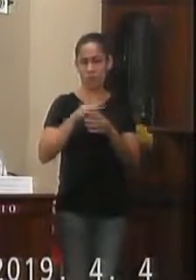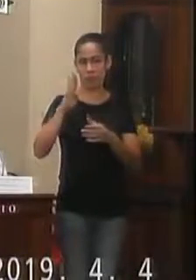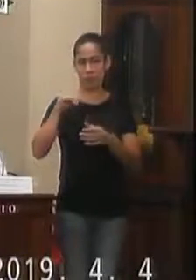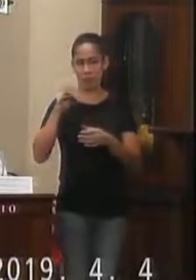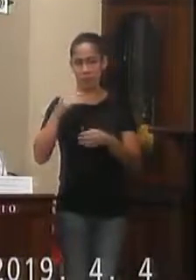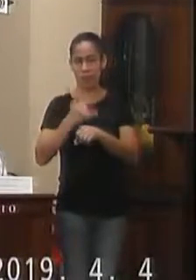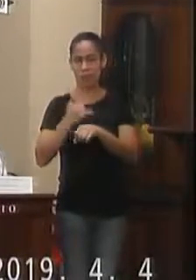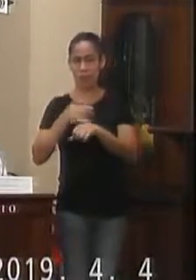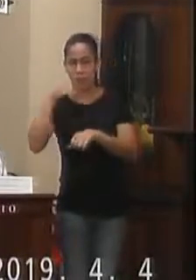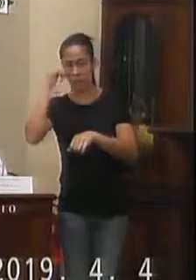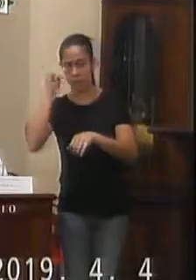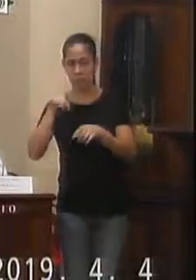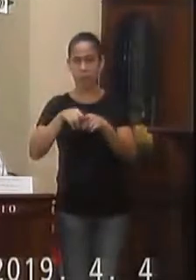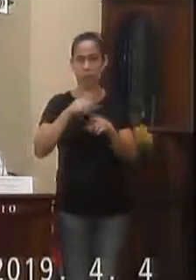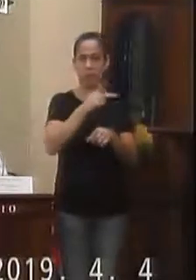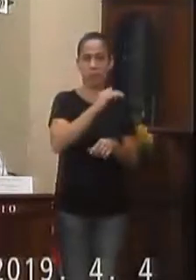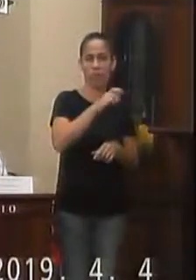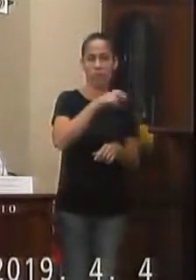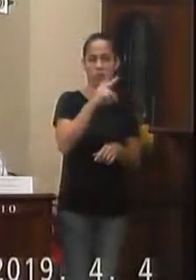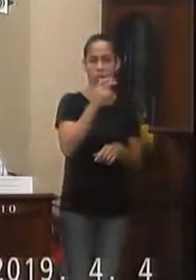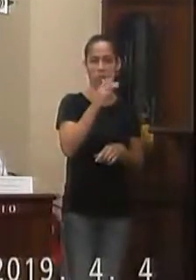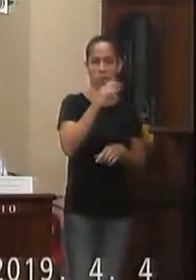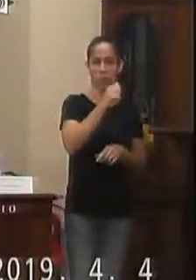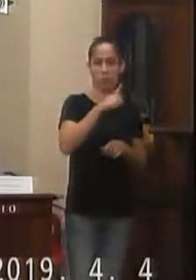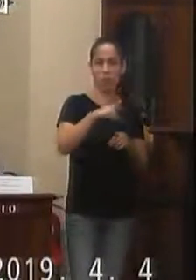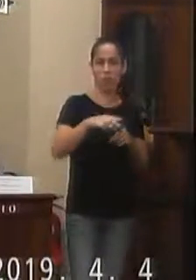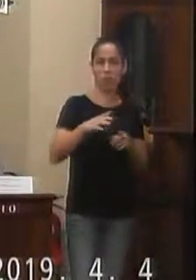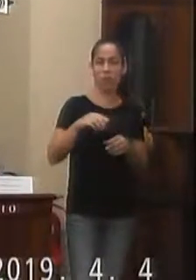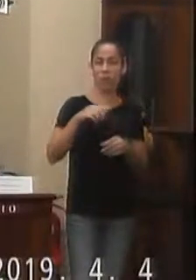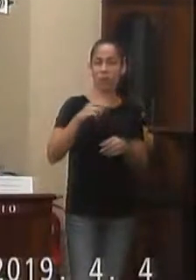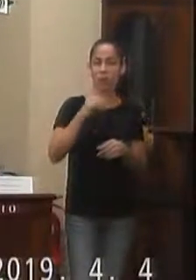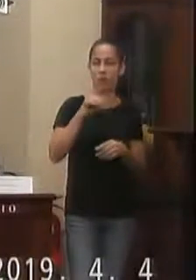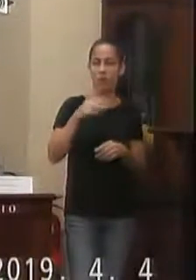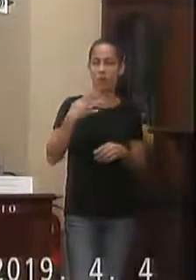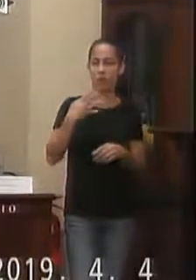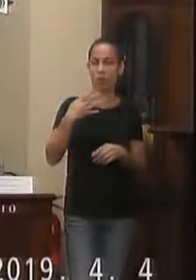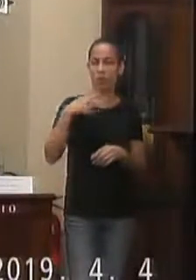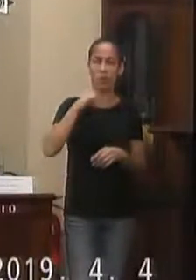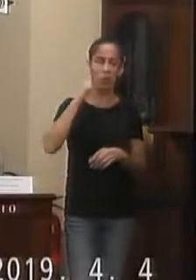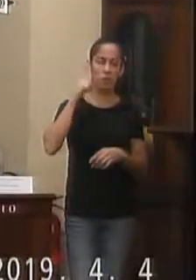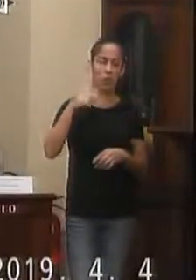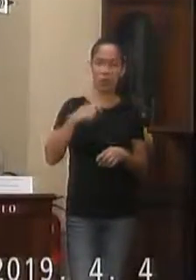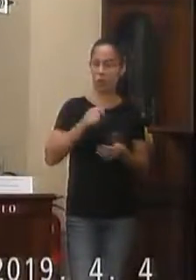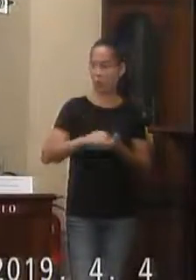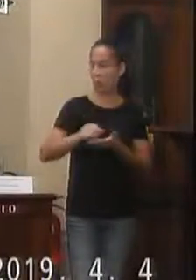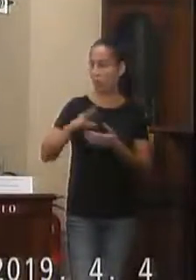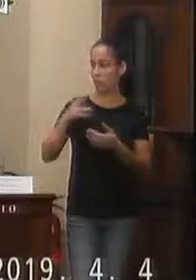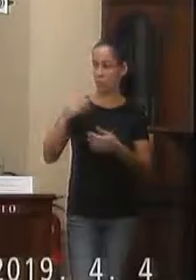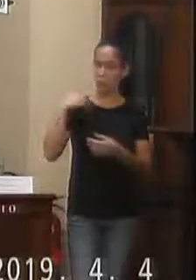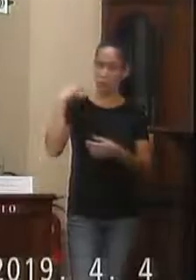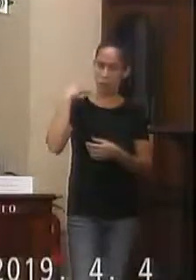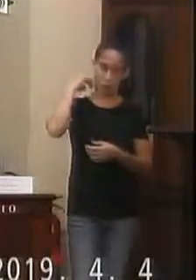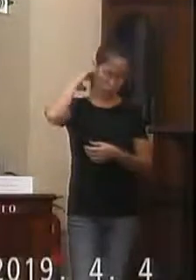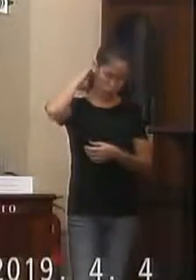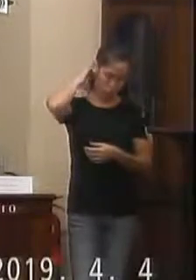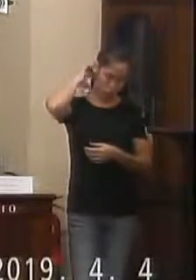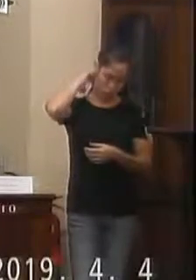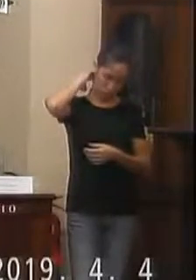Pinheiral, fugindo das fiscalizações. Sala das Sessões, 4 de abril de 2019, assinaram todos os vereadores.